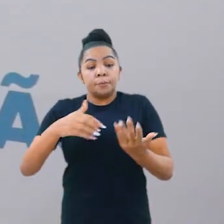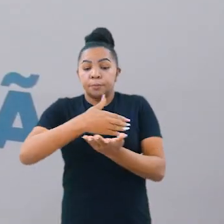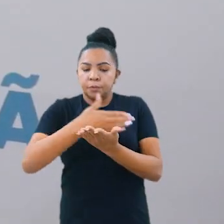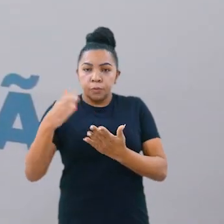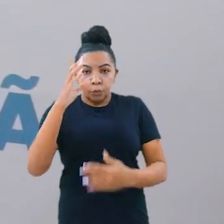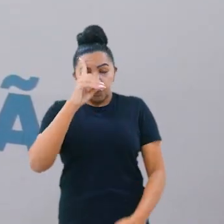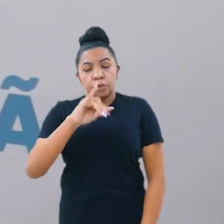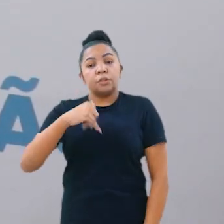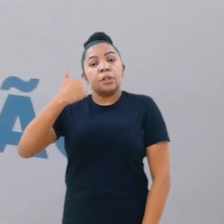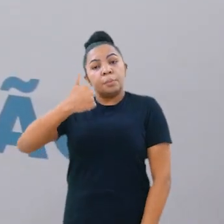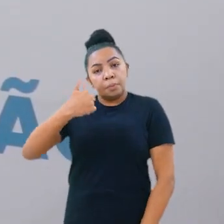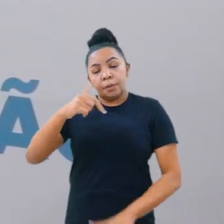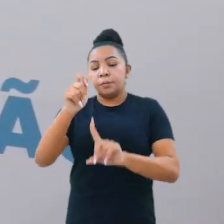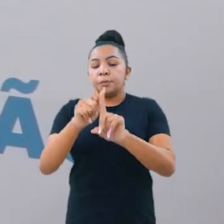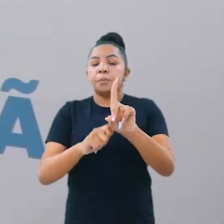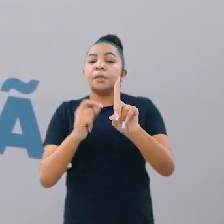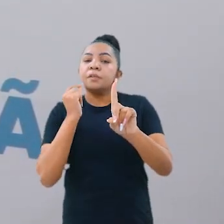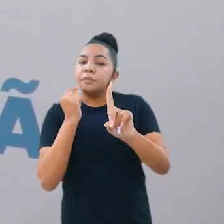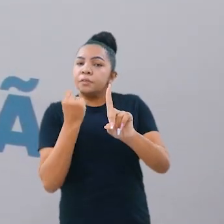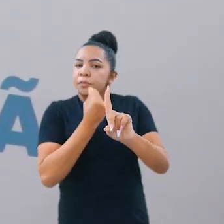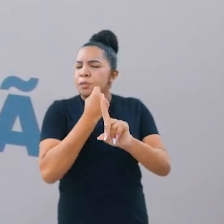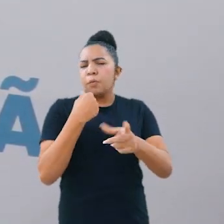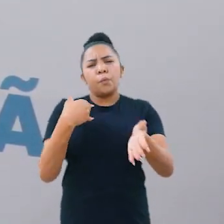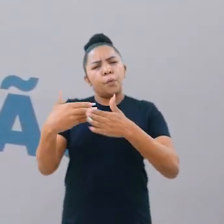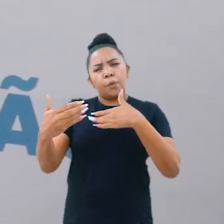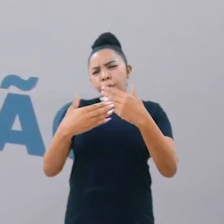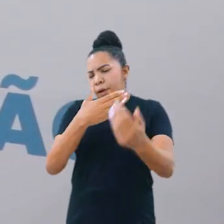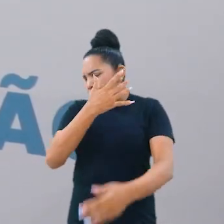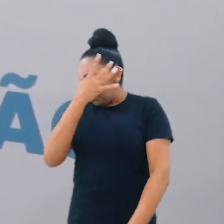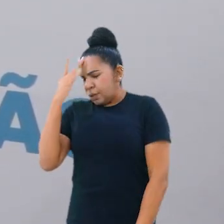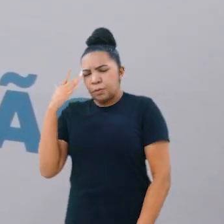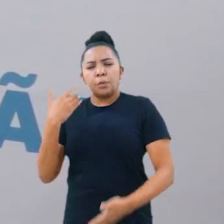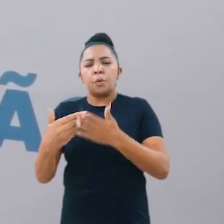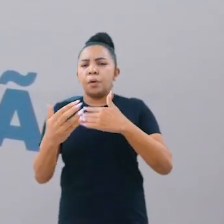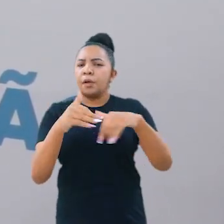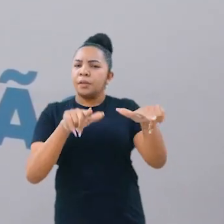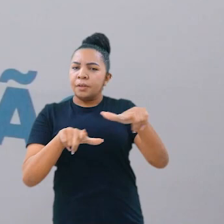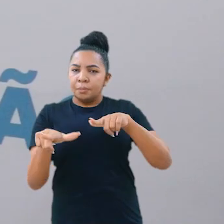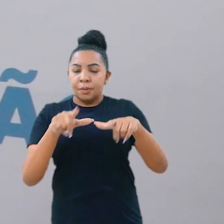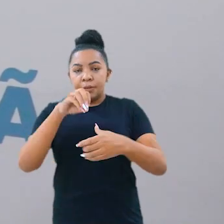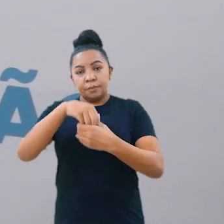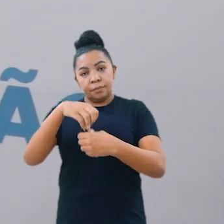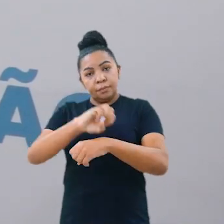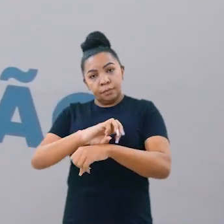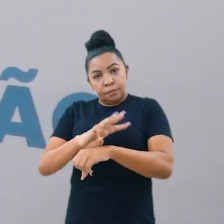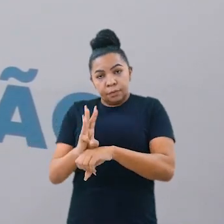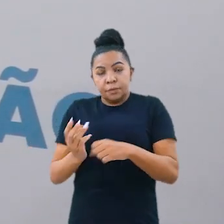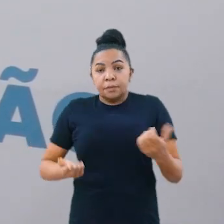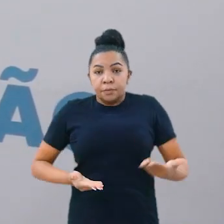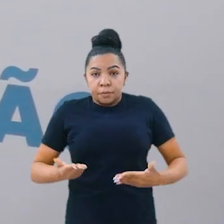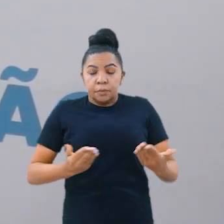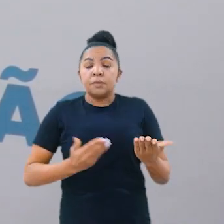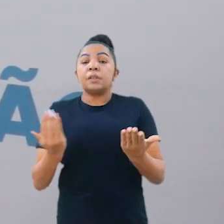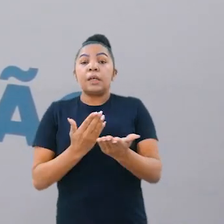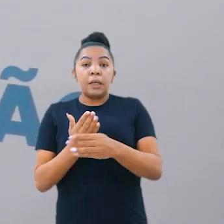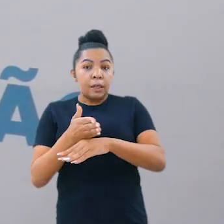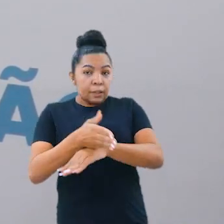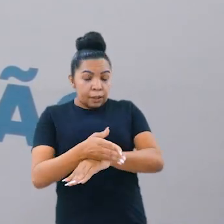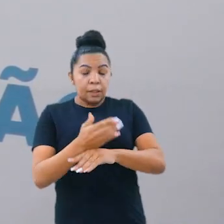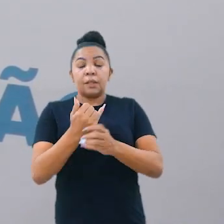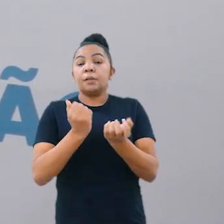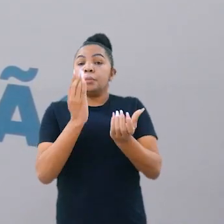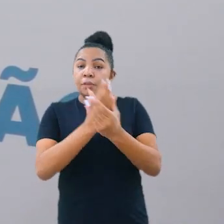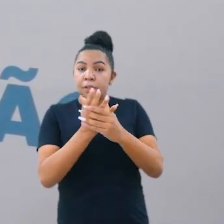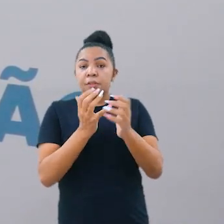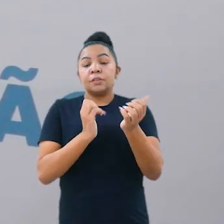A partir do dia 1º de setembro, qualquer pessoa, qualquer servidor para dar entrada num processo administrativo